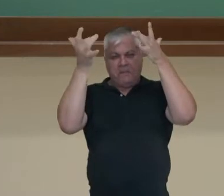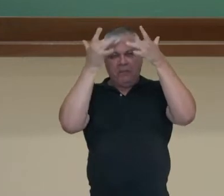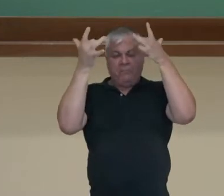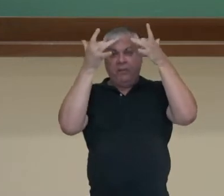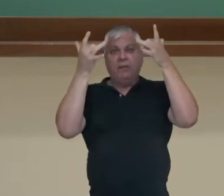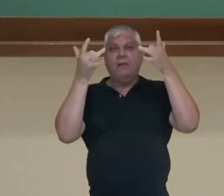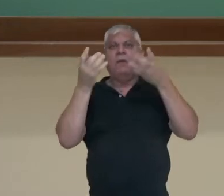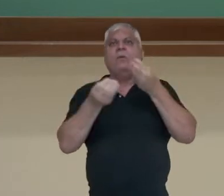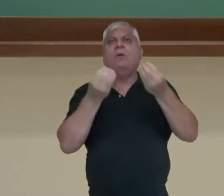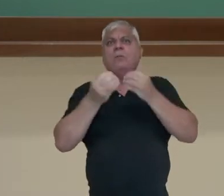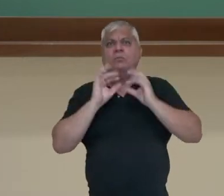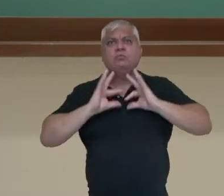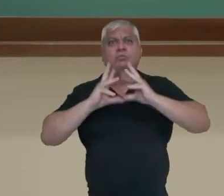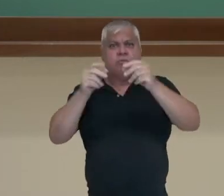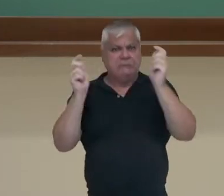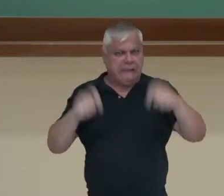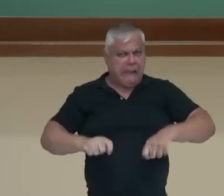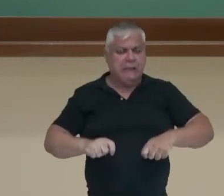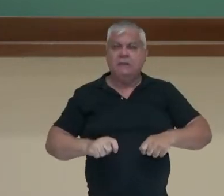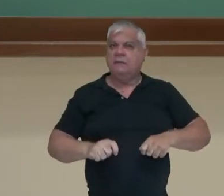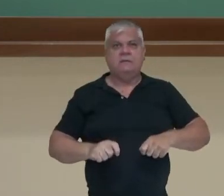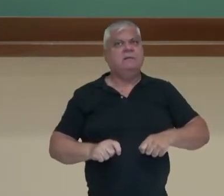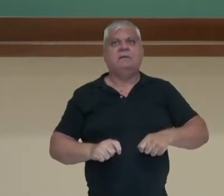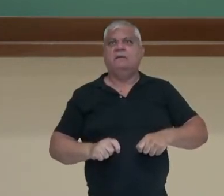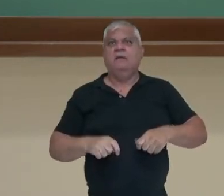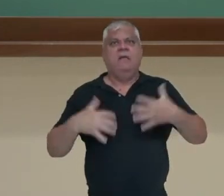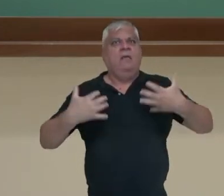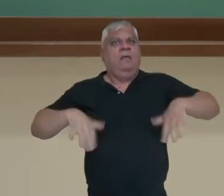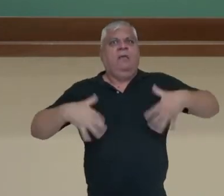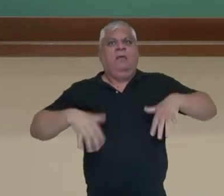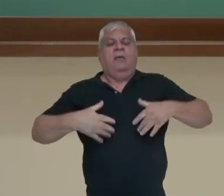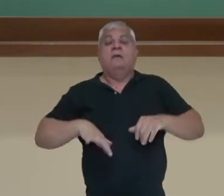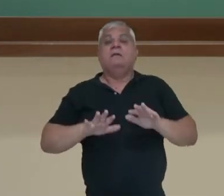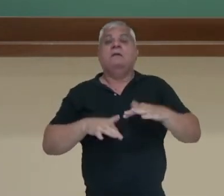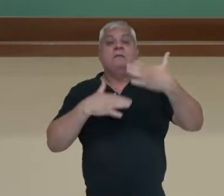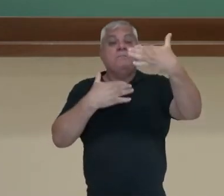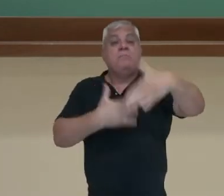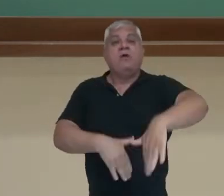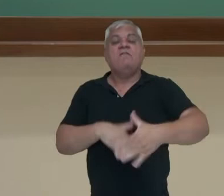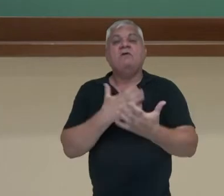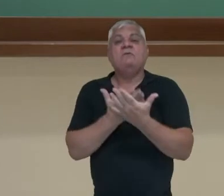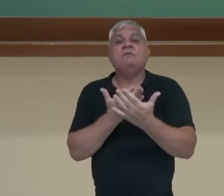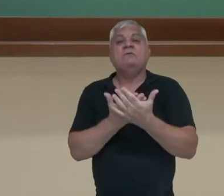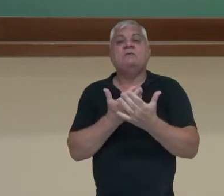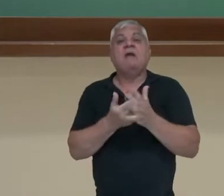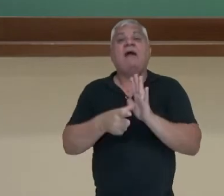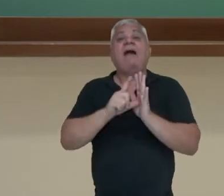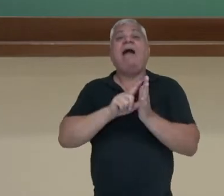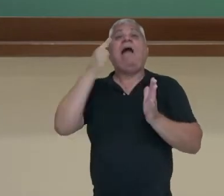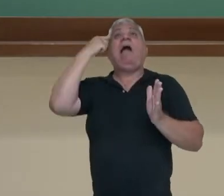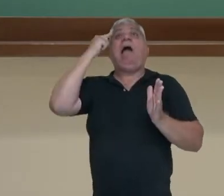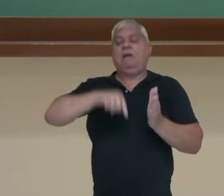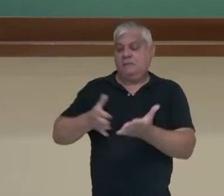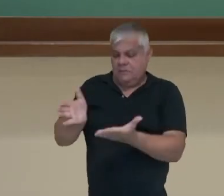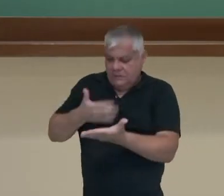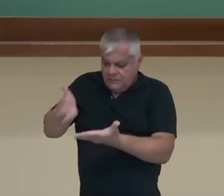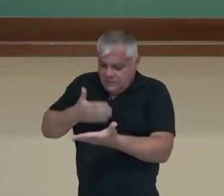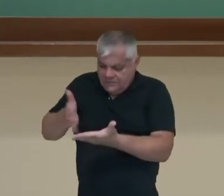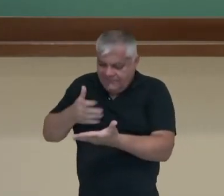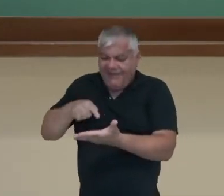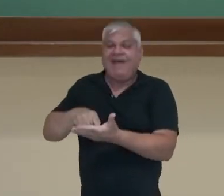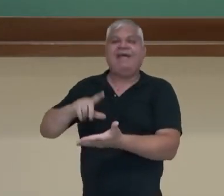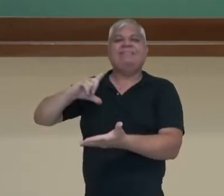você tem. Não dá certo, né? Quando você vai estudar para a prova, provavelmente você vai olhar o seu caderno um tempo antes, porque é ali